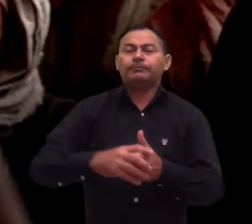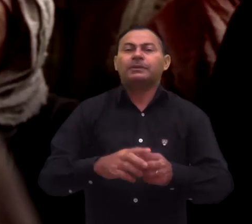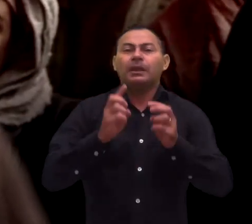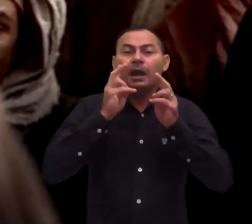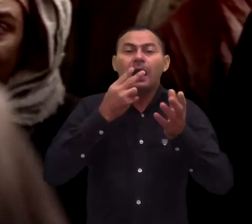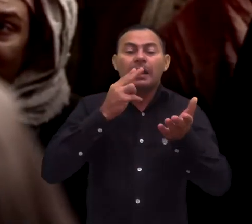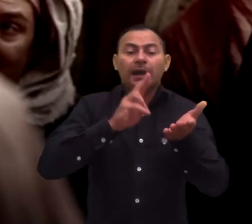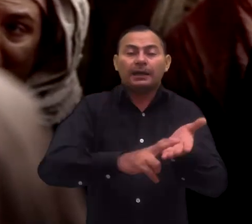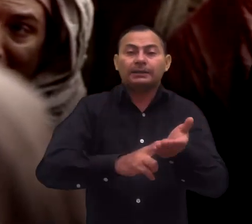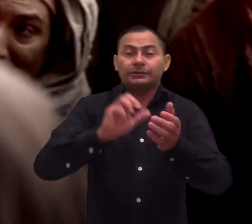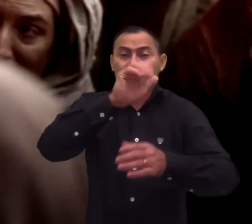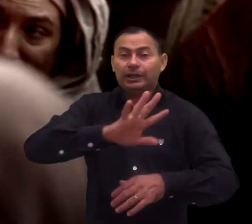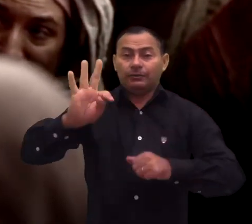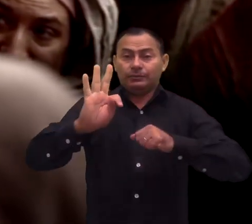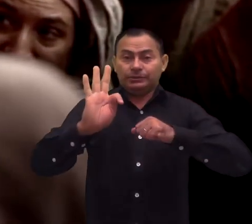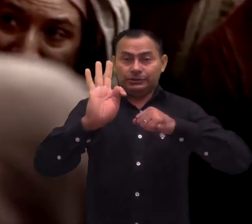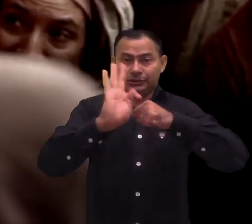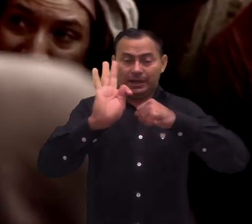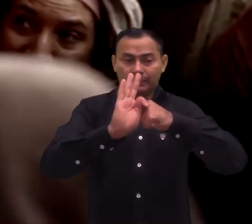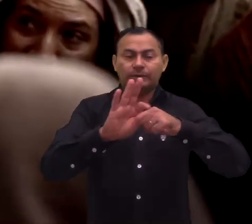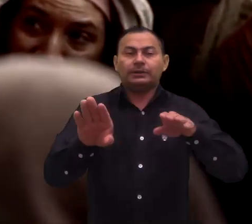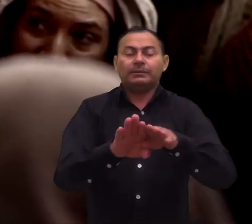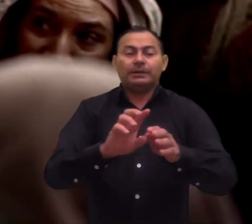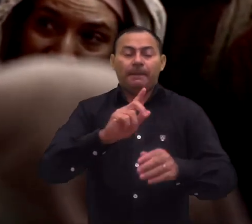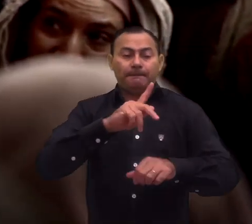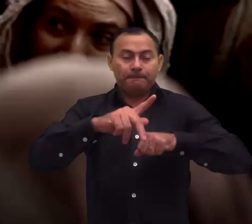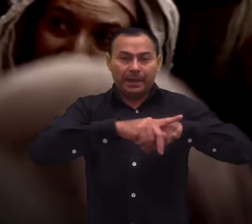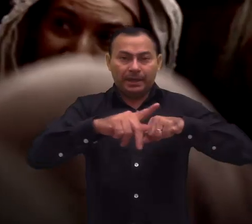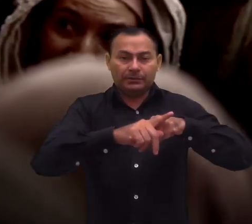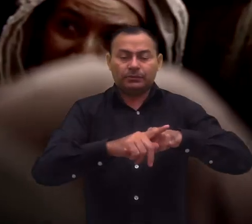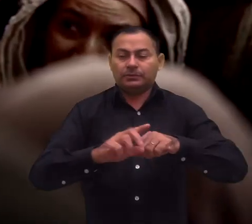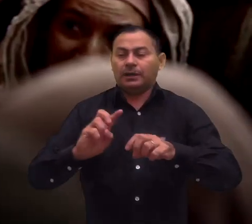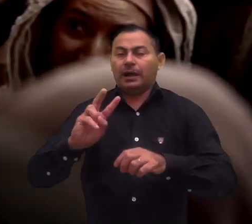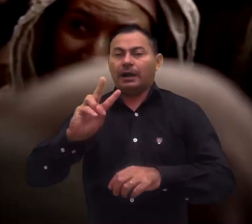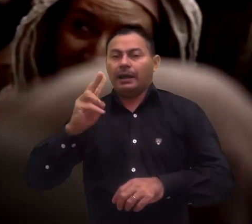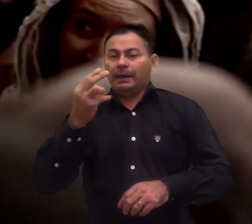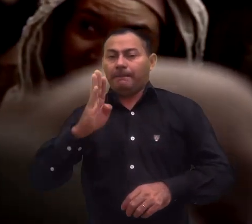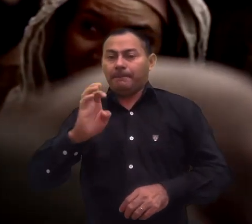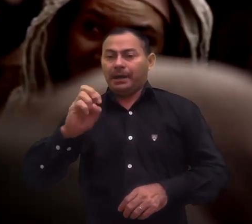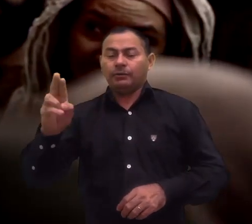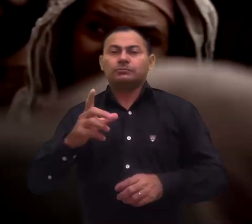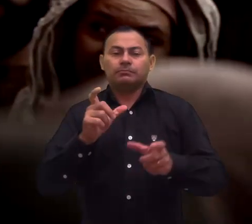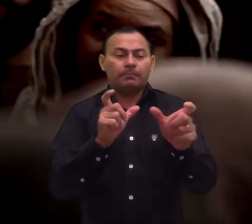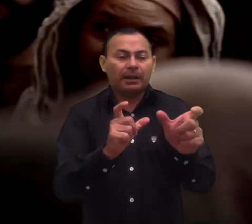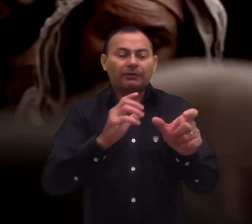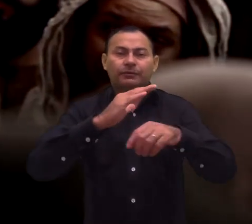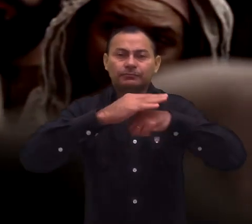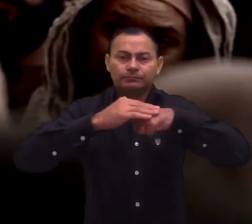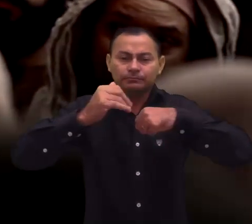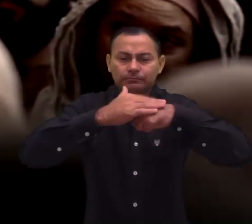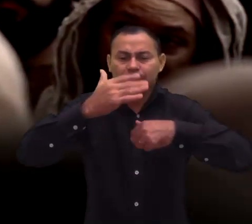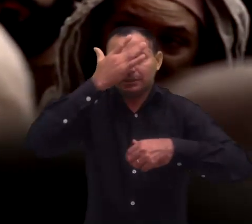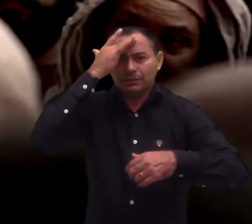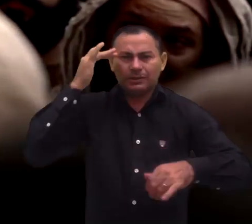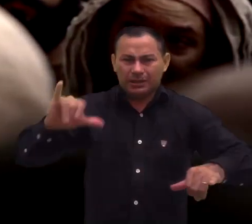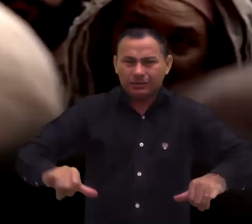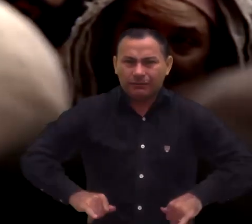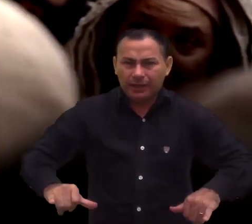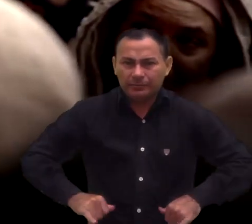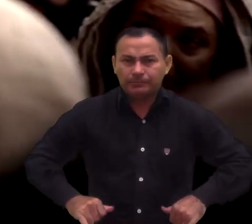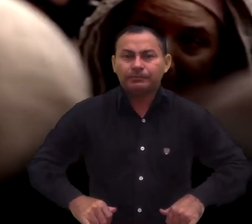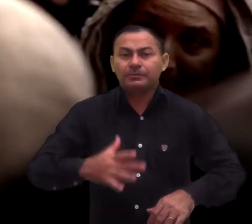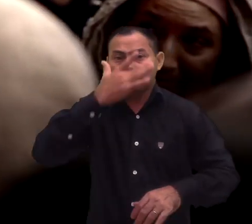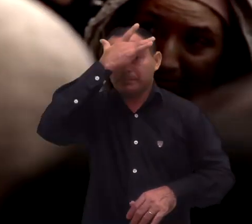que na introdução das cartas gerais de Tiago, Pedro e aos Hebreus, nós encontramos palavras de consolo para pessoas que